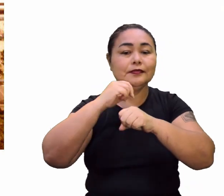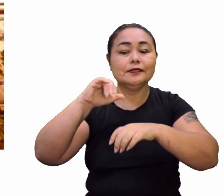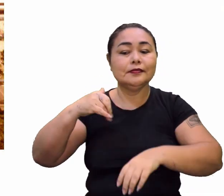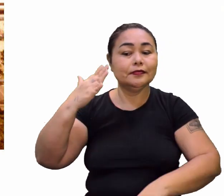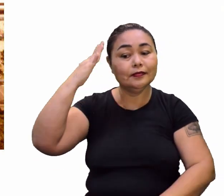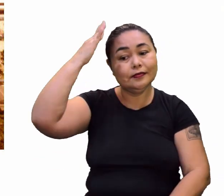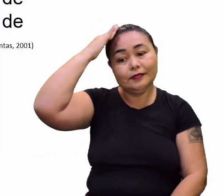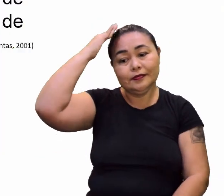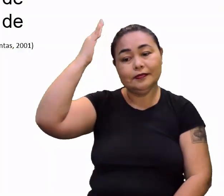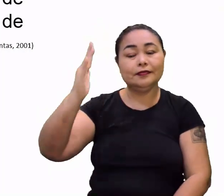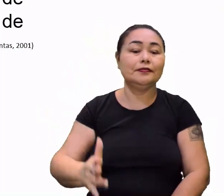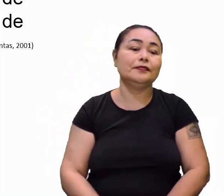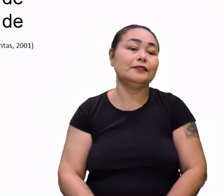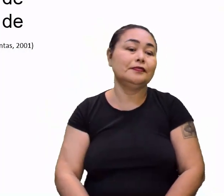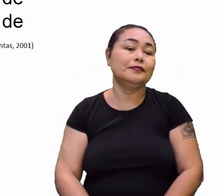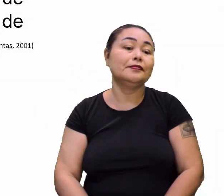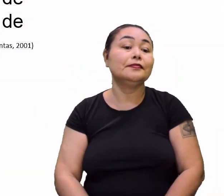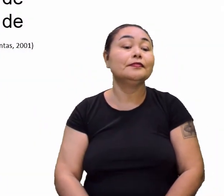Ji-Paraná.